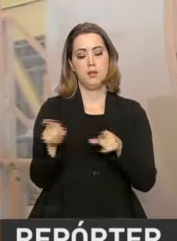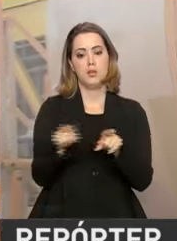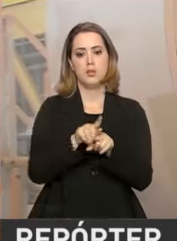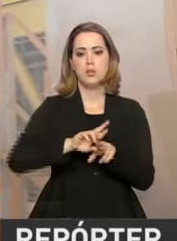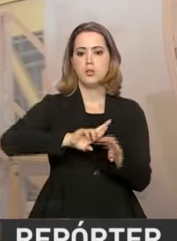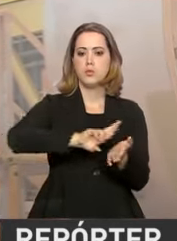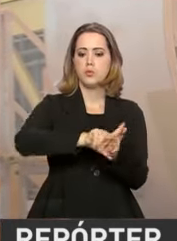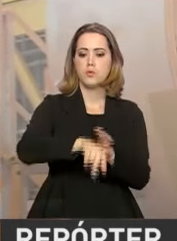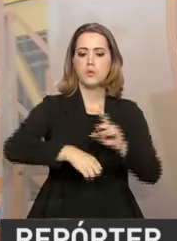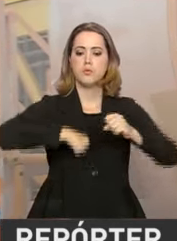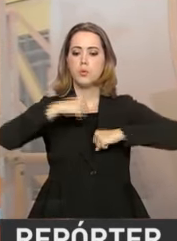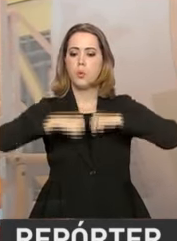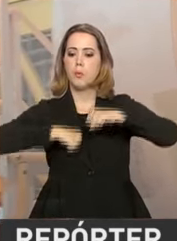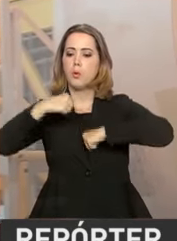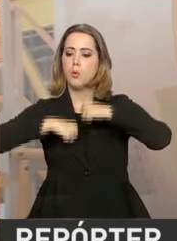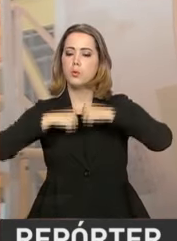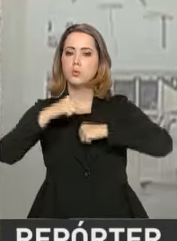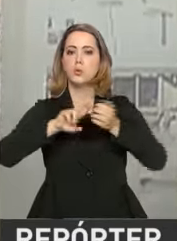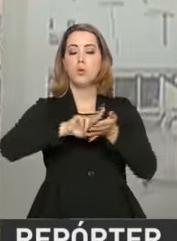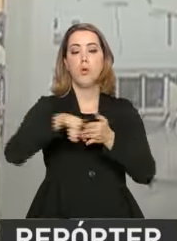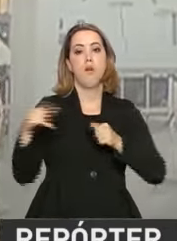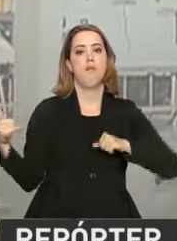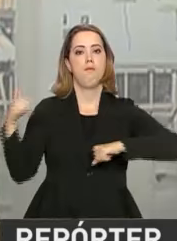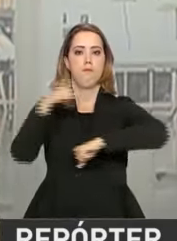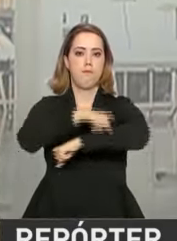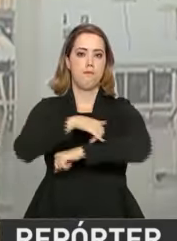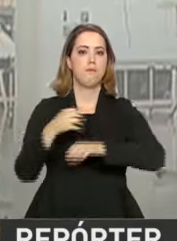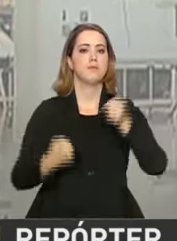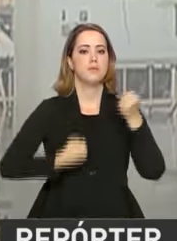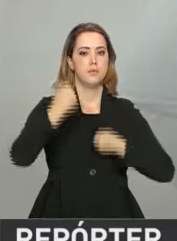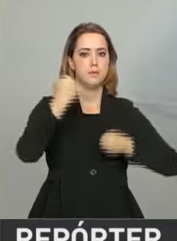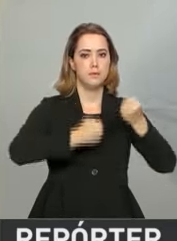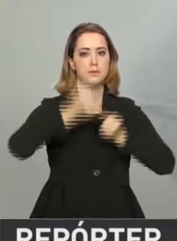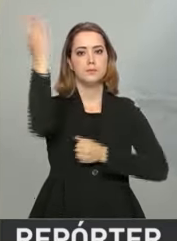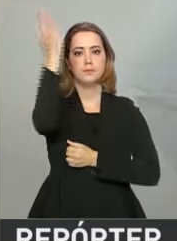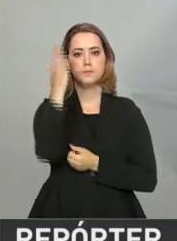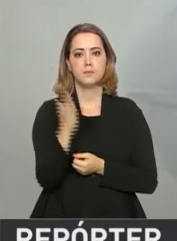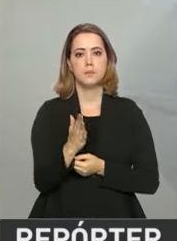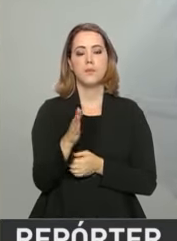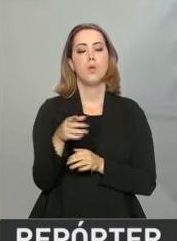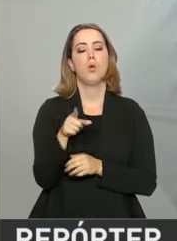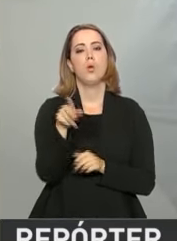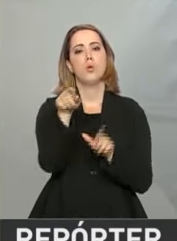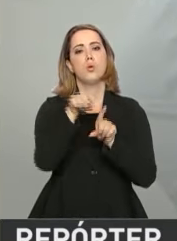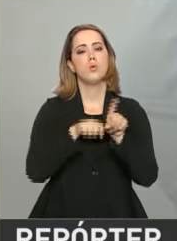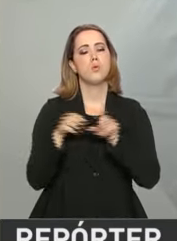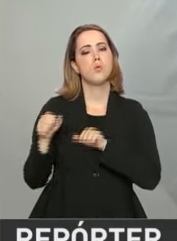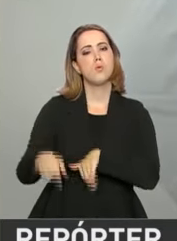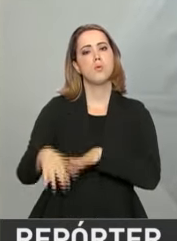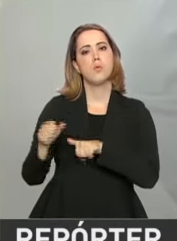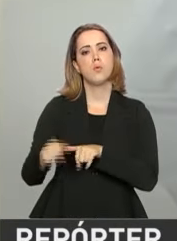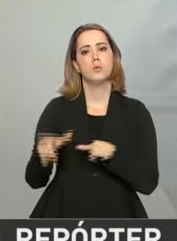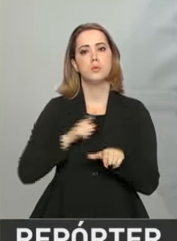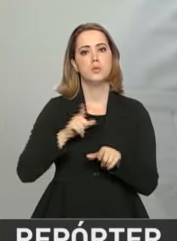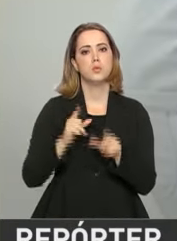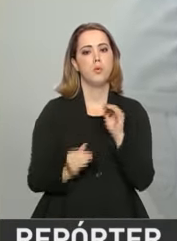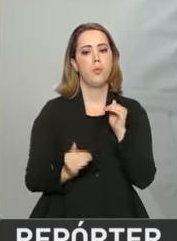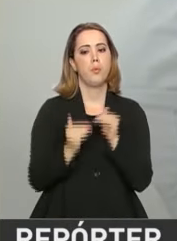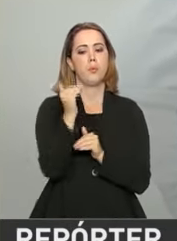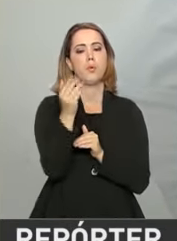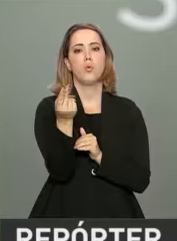com vendas significativas de aviões e automóveis brasileiros. Em setembro, houve aumento no preço dos